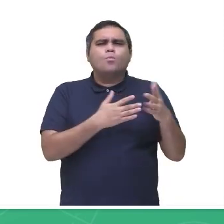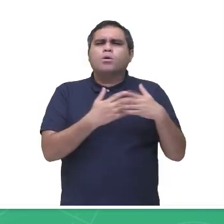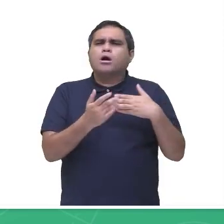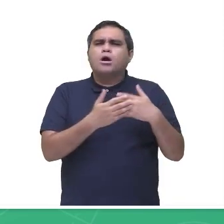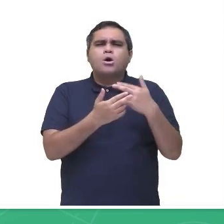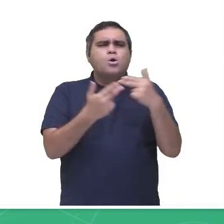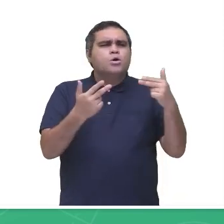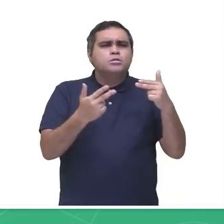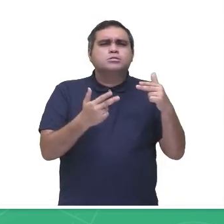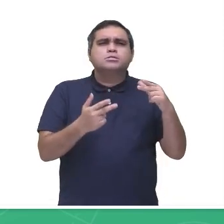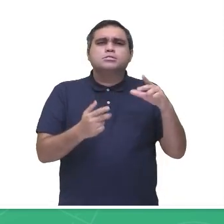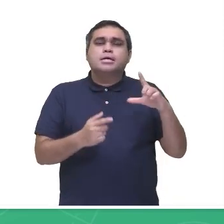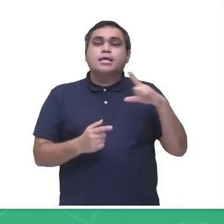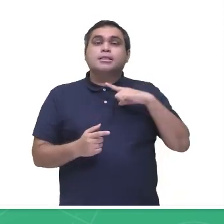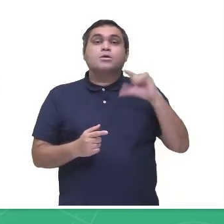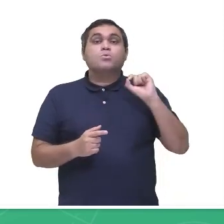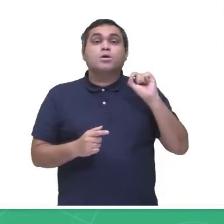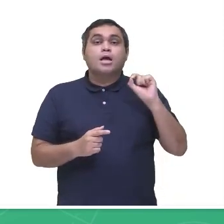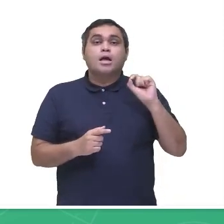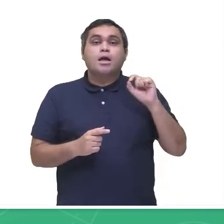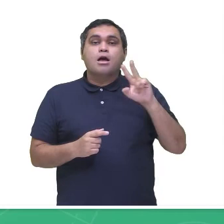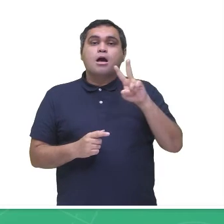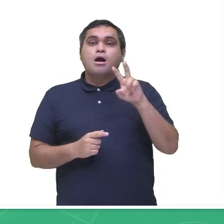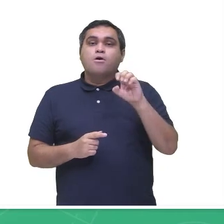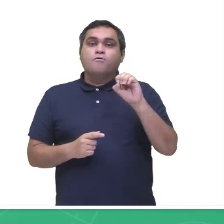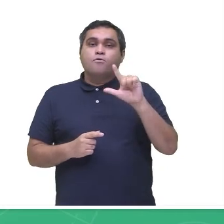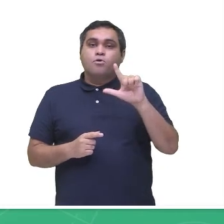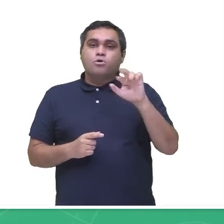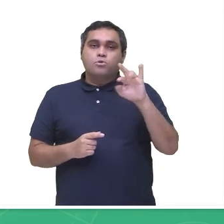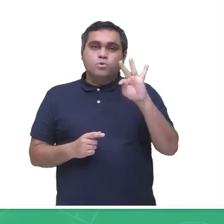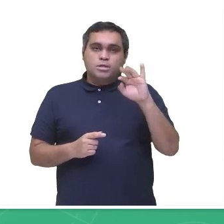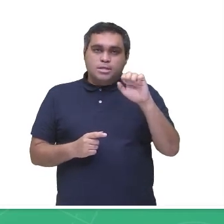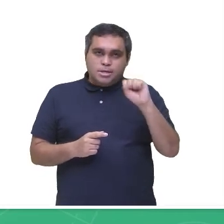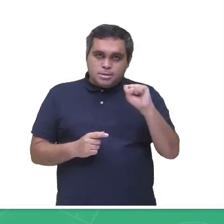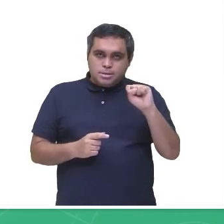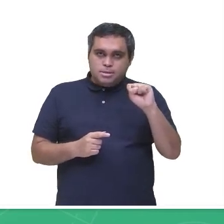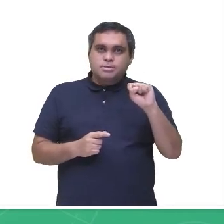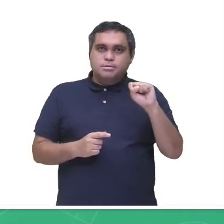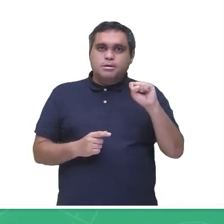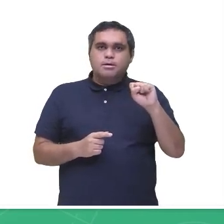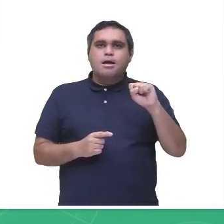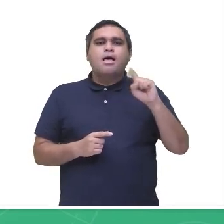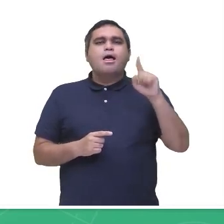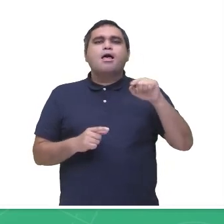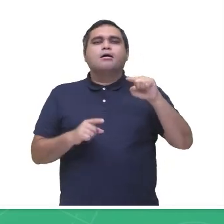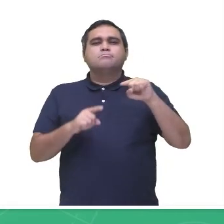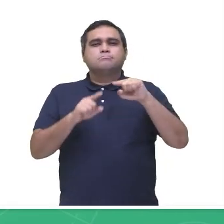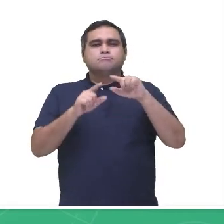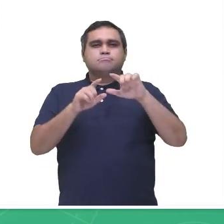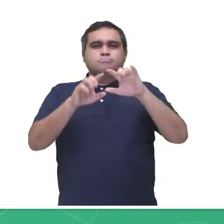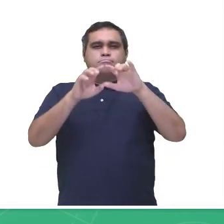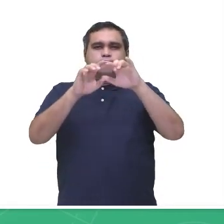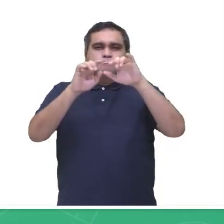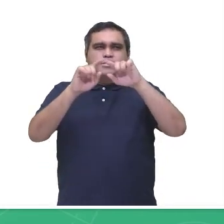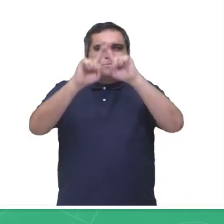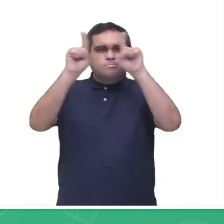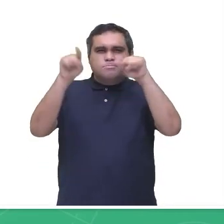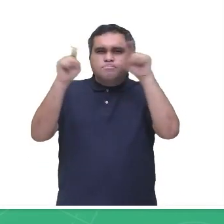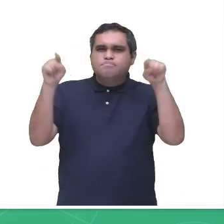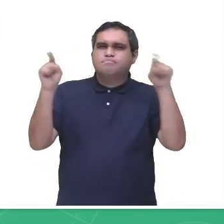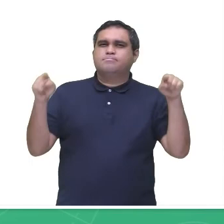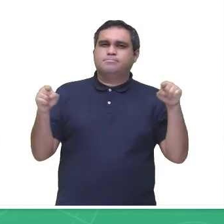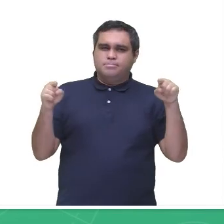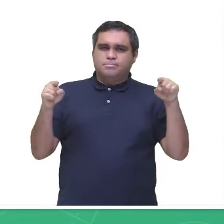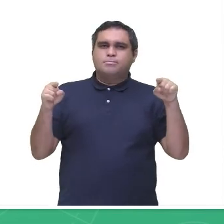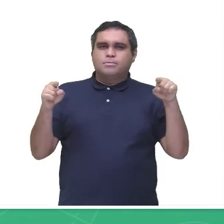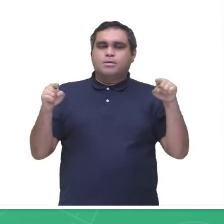as volutas barrocas. Então, vocês teriam que descrever, já que nós não podemos ver ao vivo, né, os